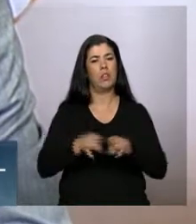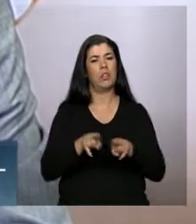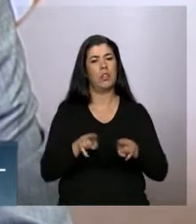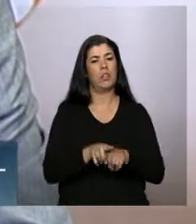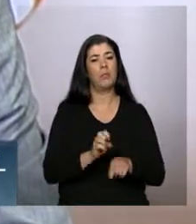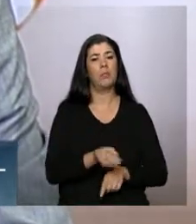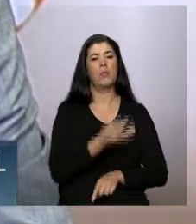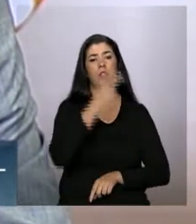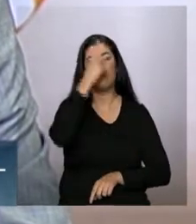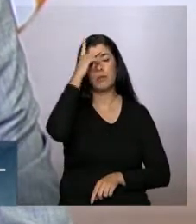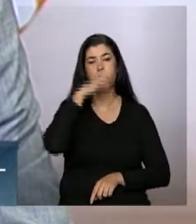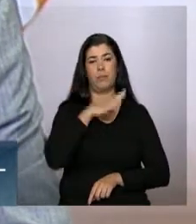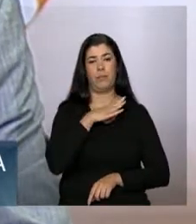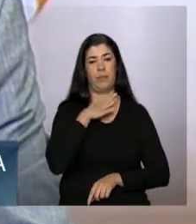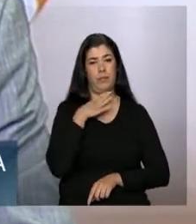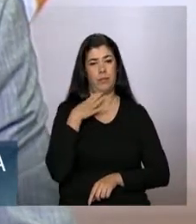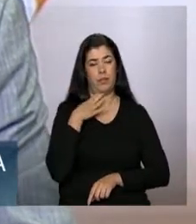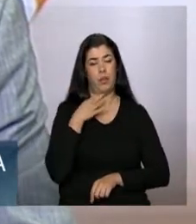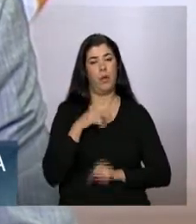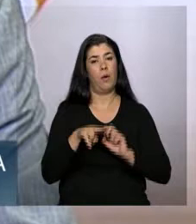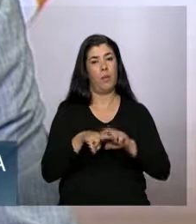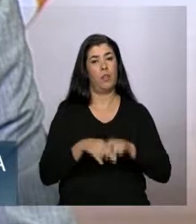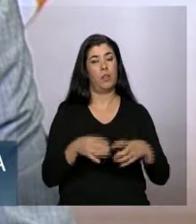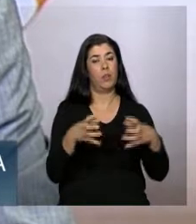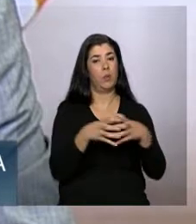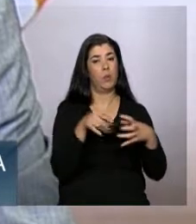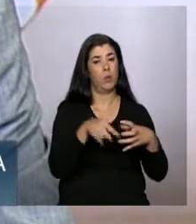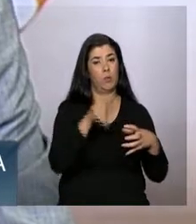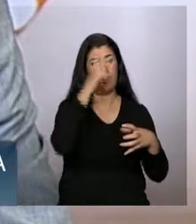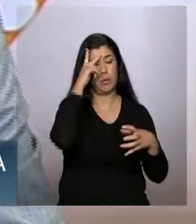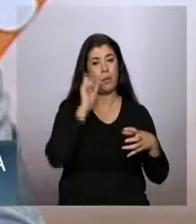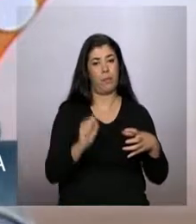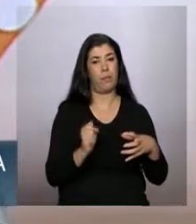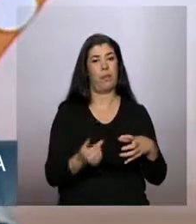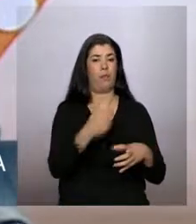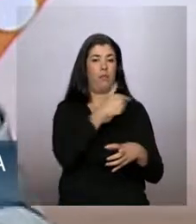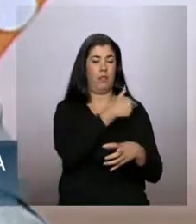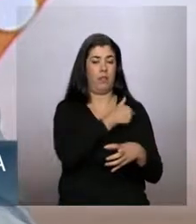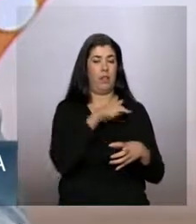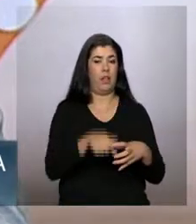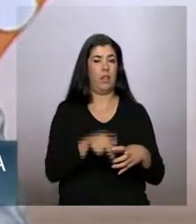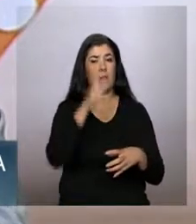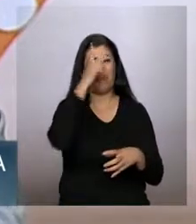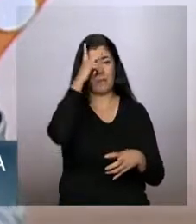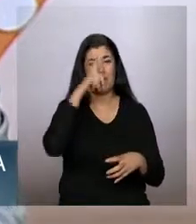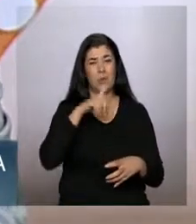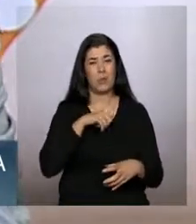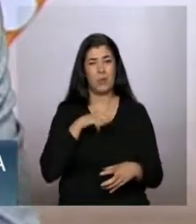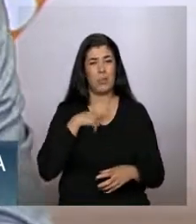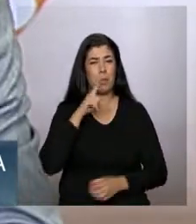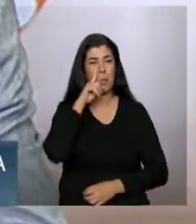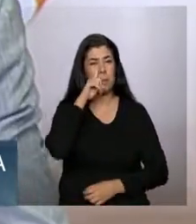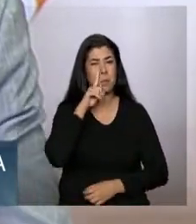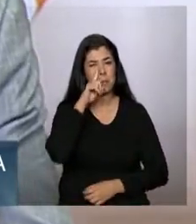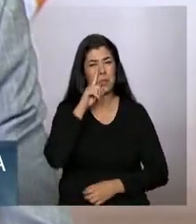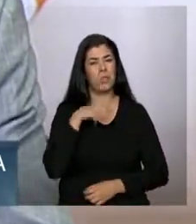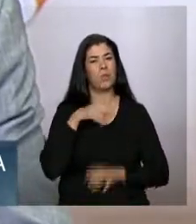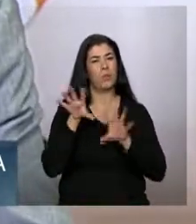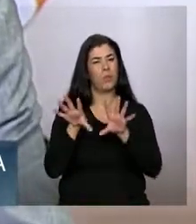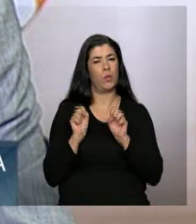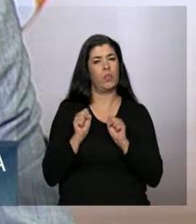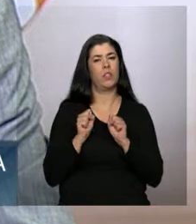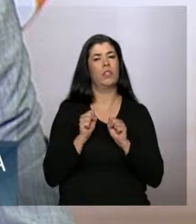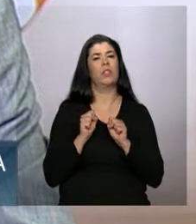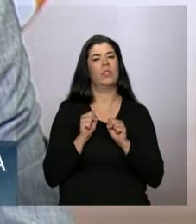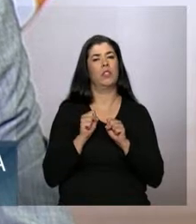segmentos que são cobertos pela vacina são exatamente aqueles mais vulneráveis e que